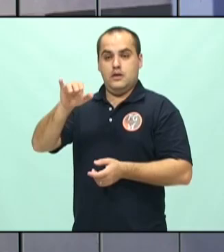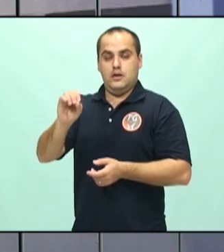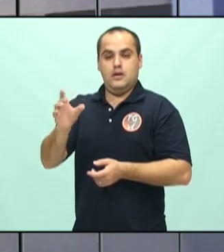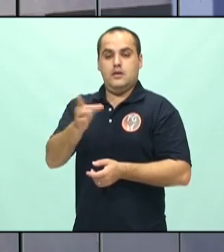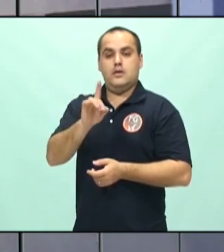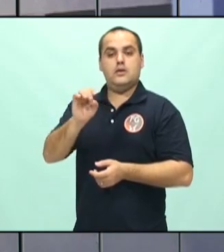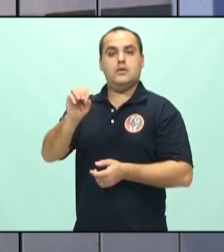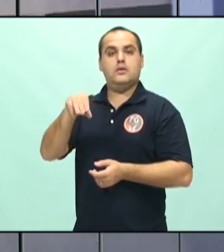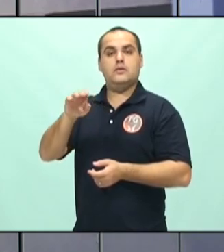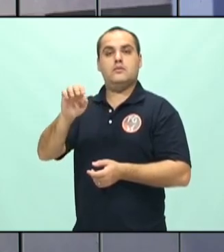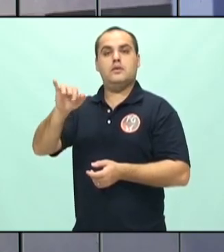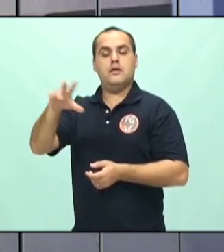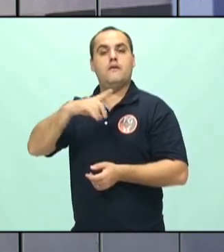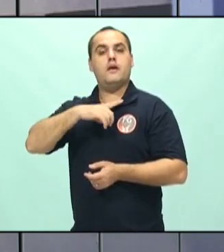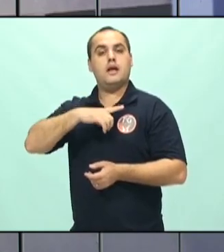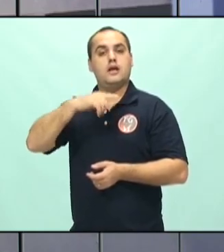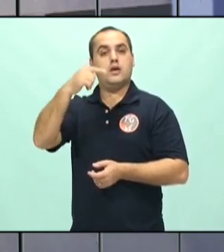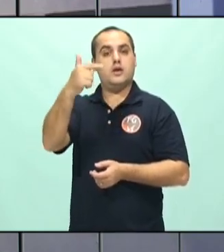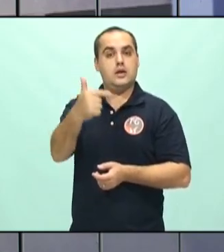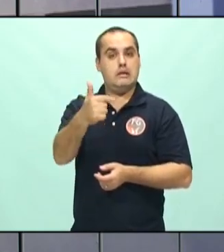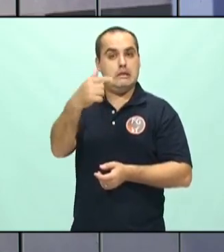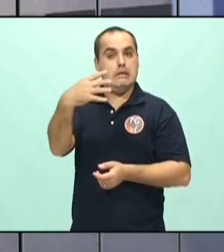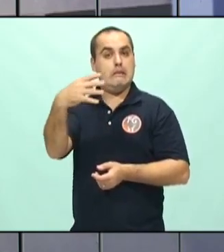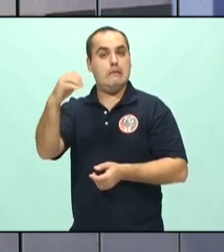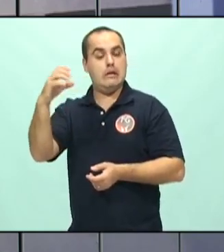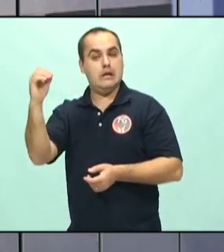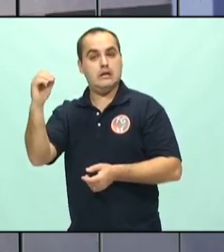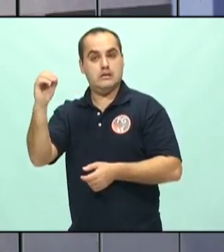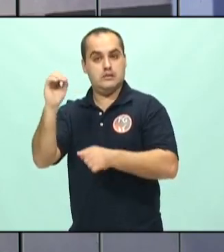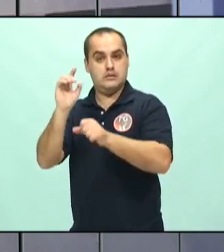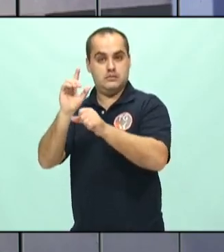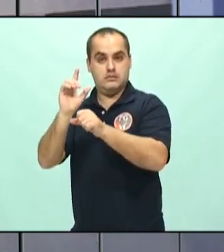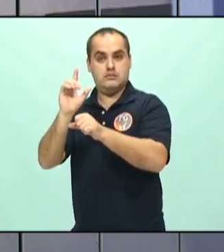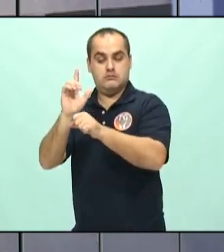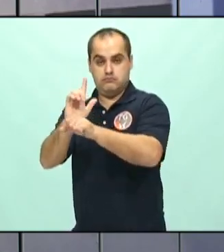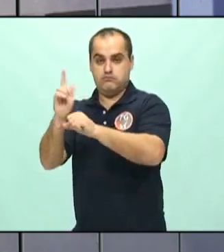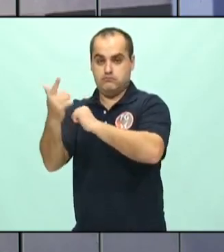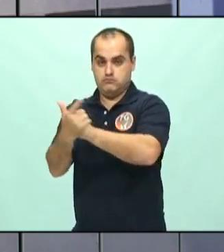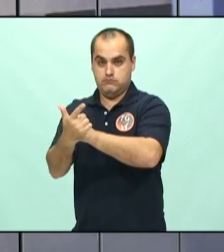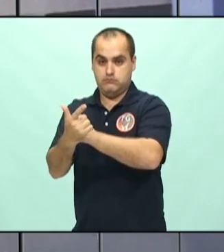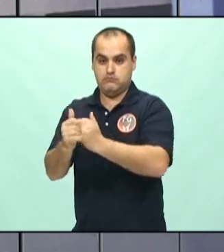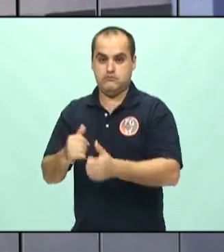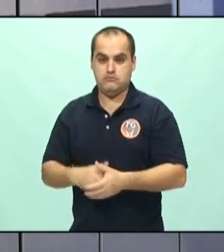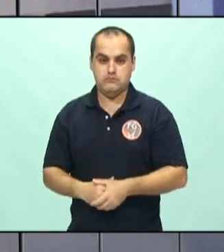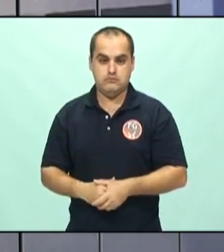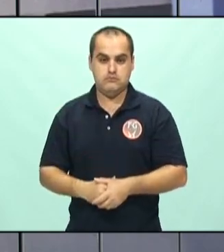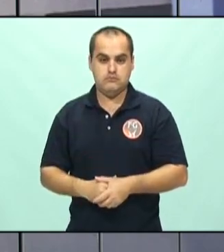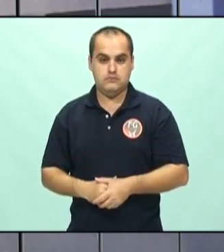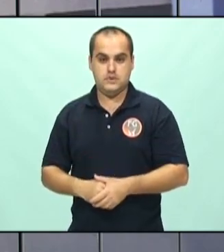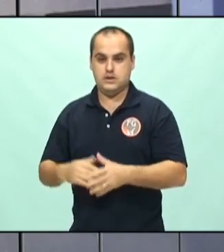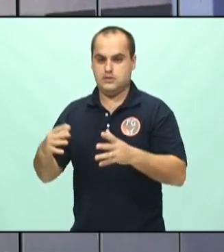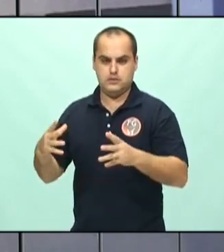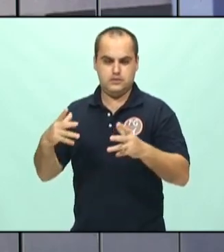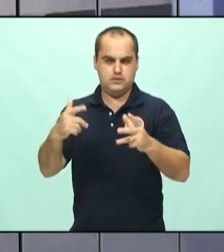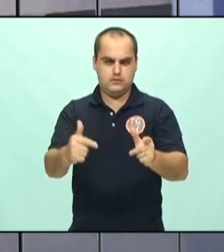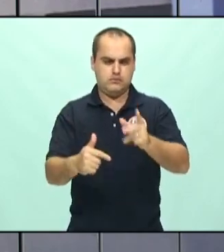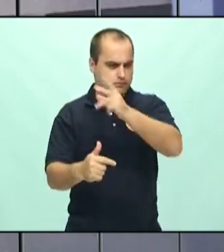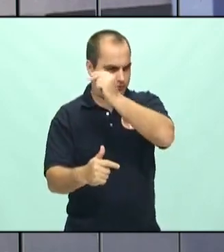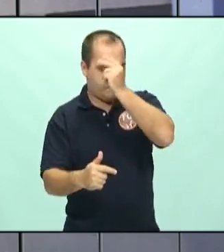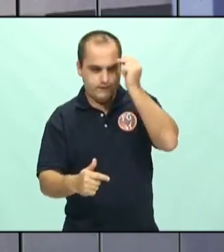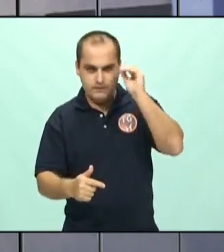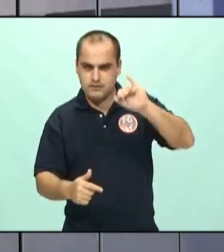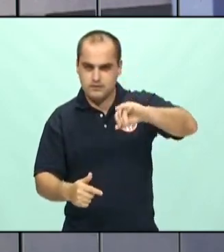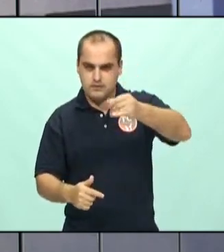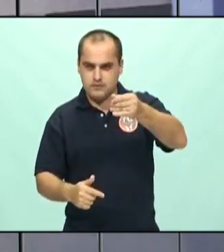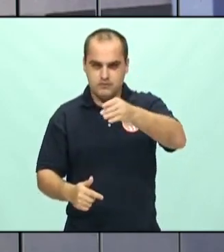400 lotes além do o prefeito jandir bellini casa da família nem está tudo loteado já né as